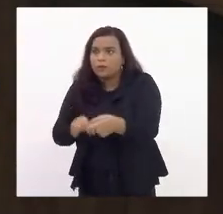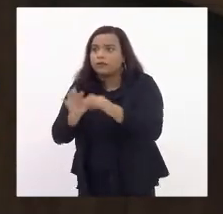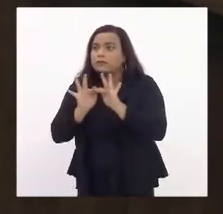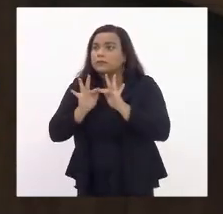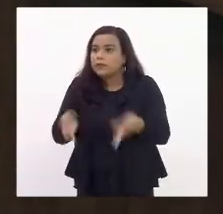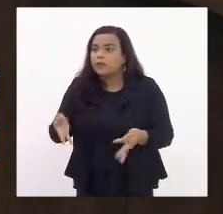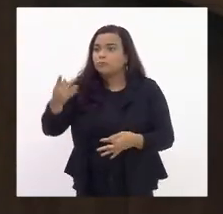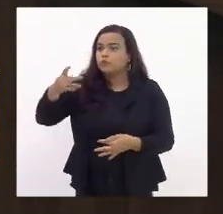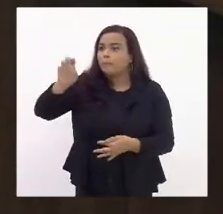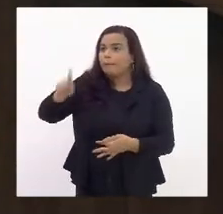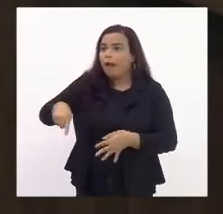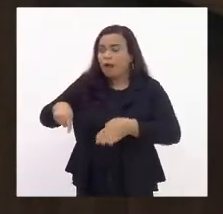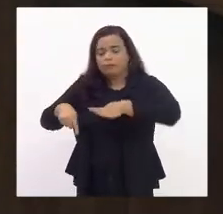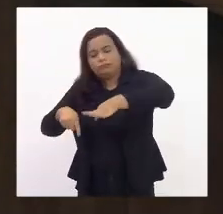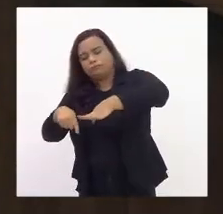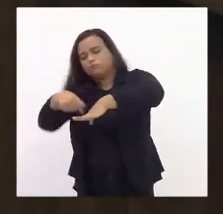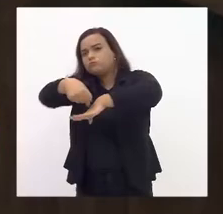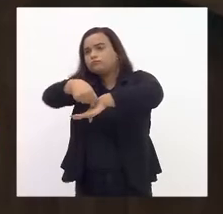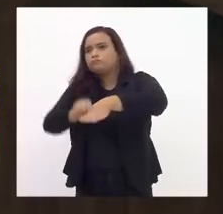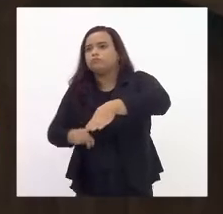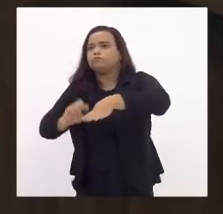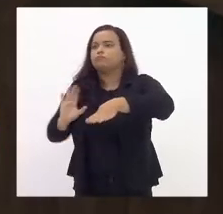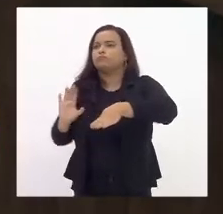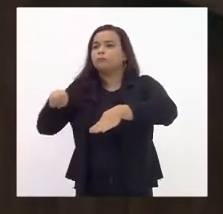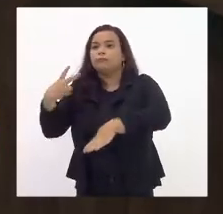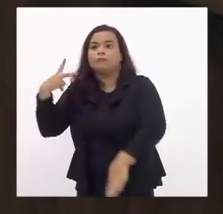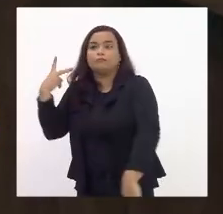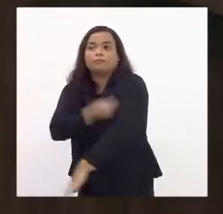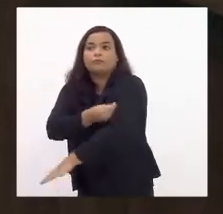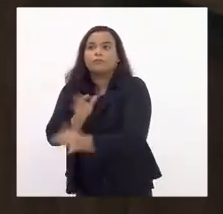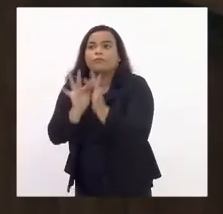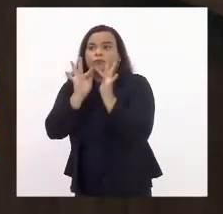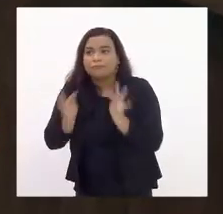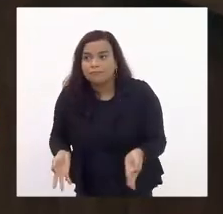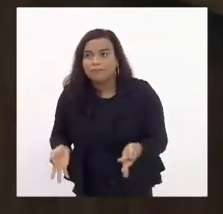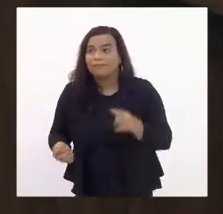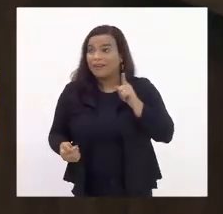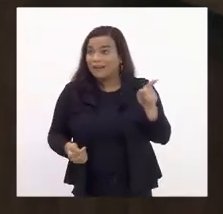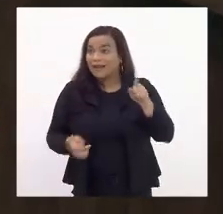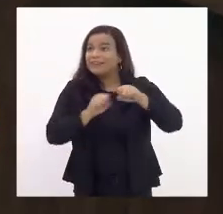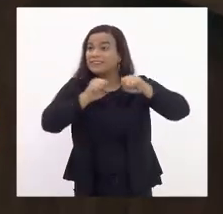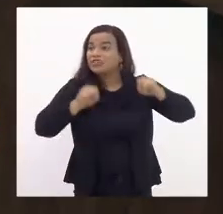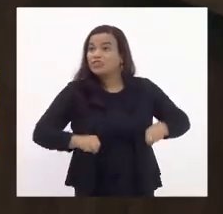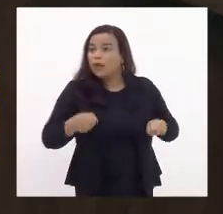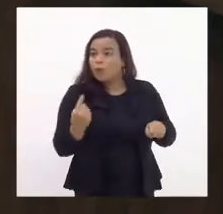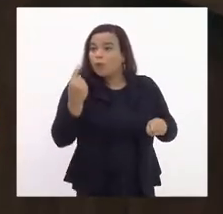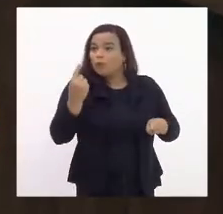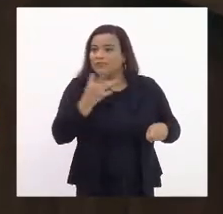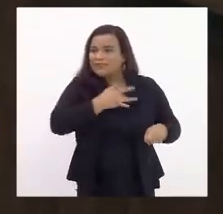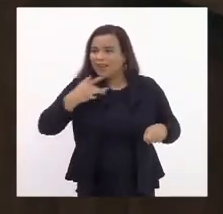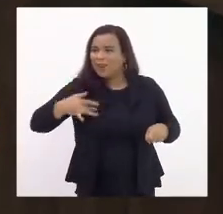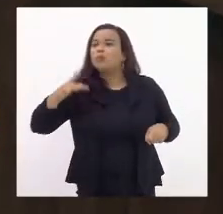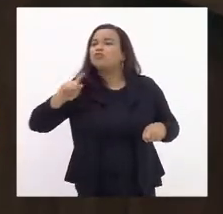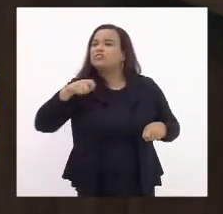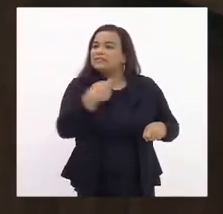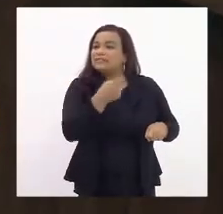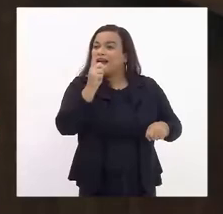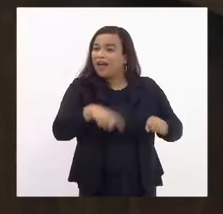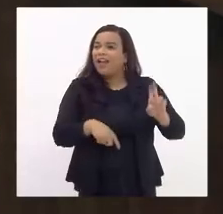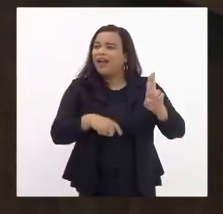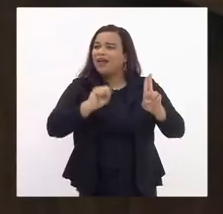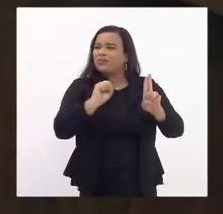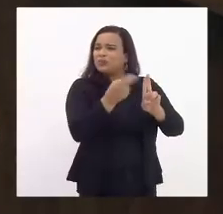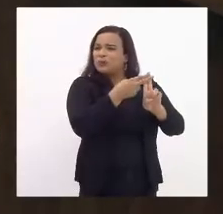no pé, até uma vacinação. Esse sistema nós temos que defender. E é ele